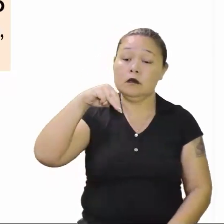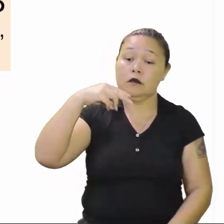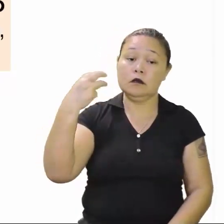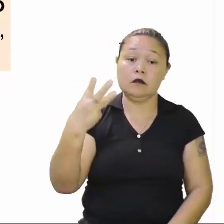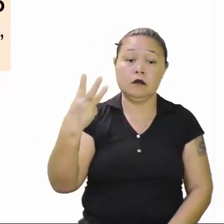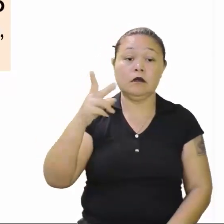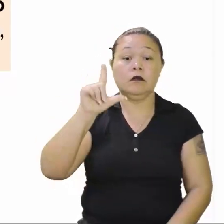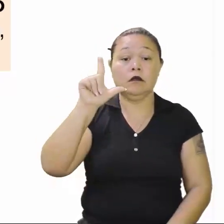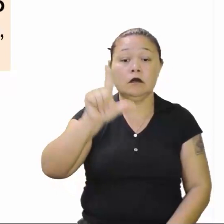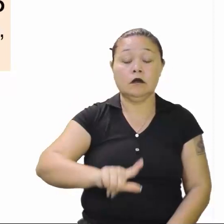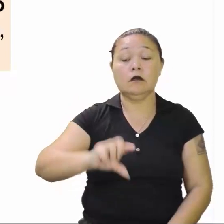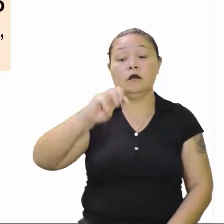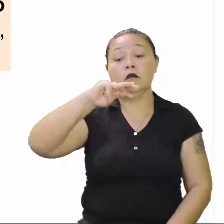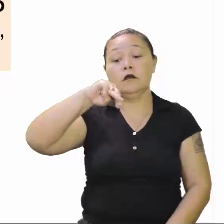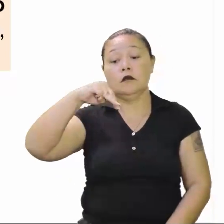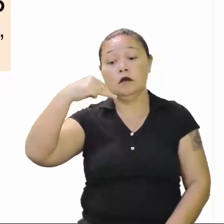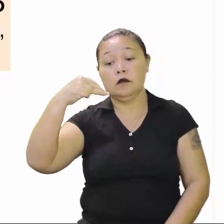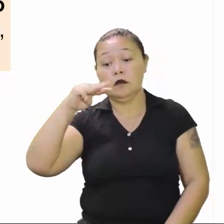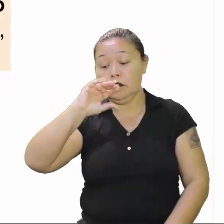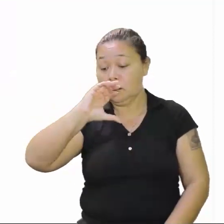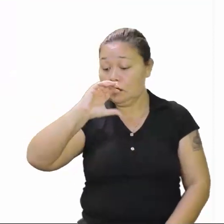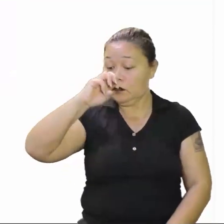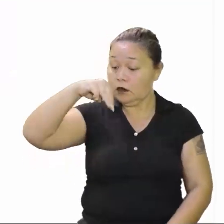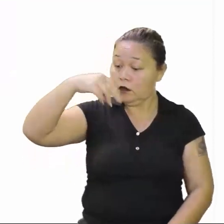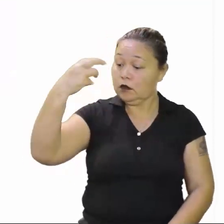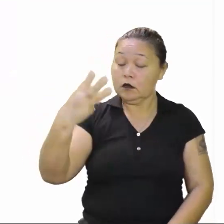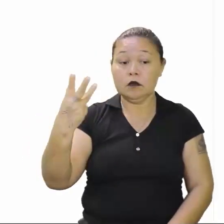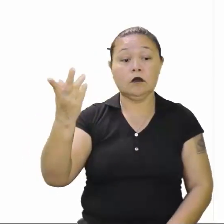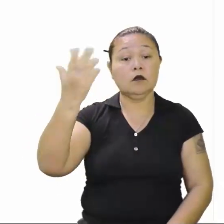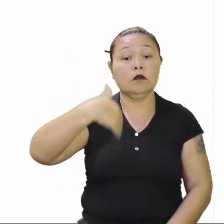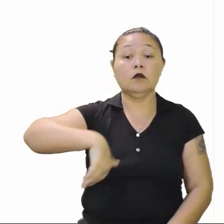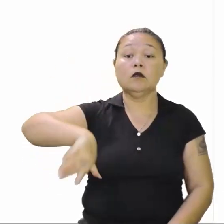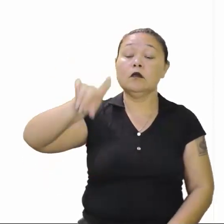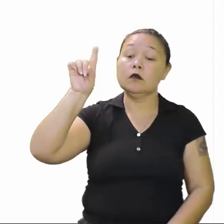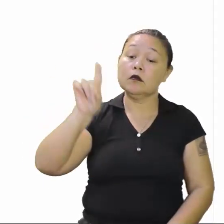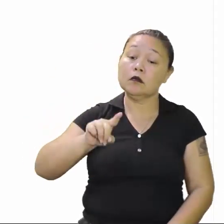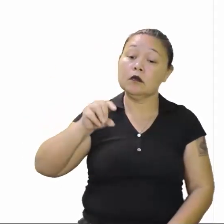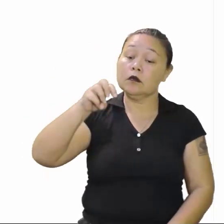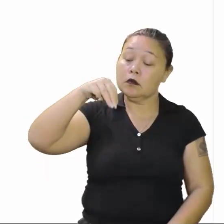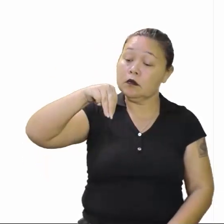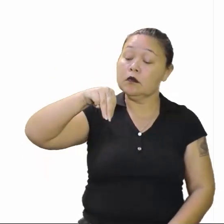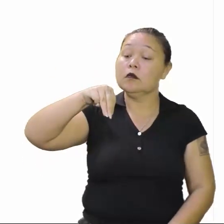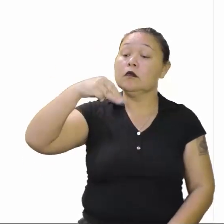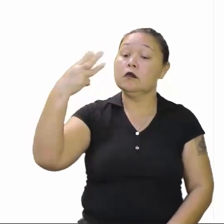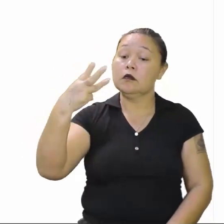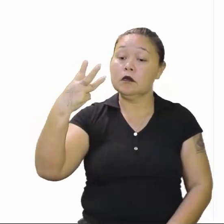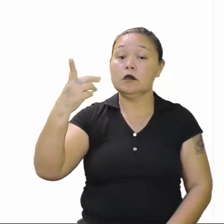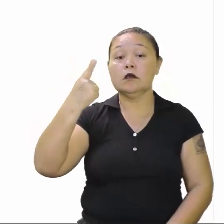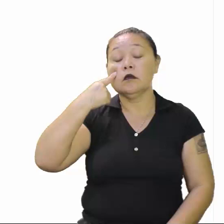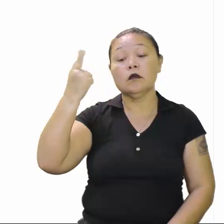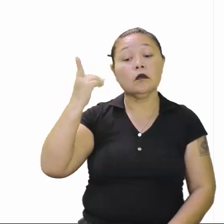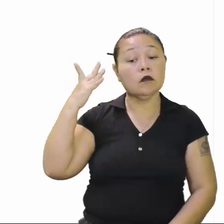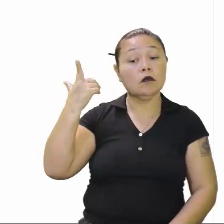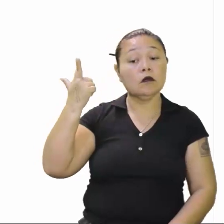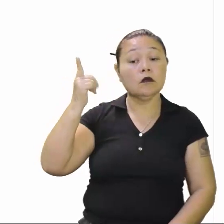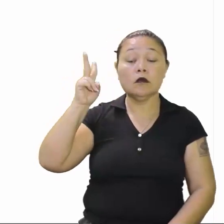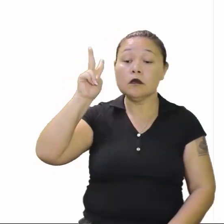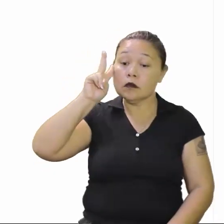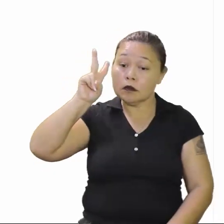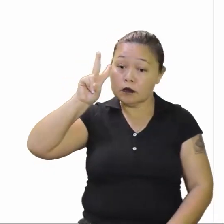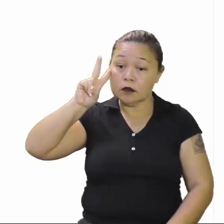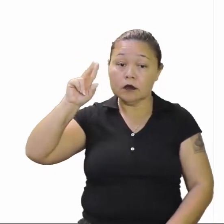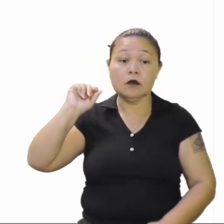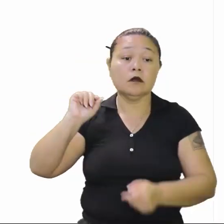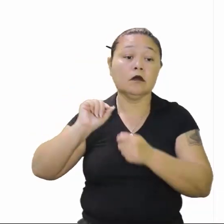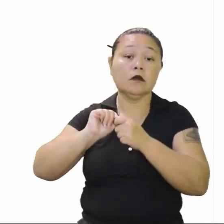o litro, o centímetro cúbico, o mililitro e o metro cúbico, tá? Fazendo uma retrospectiva das